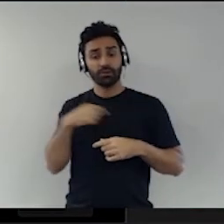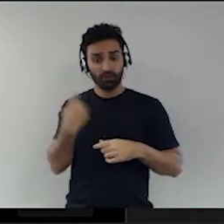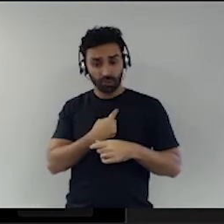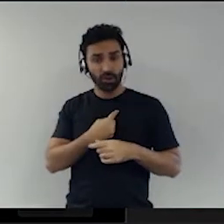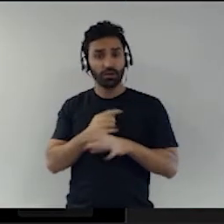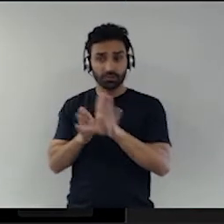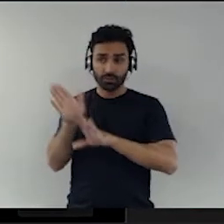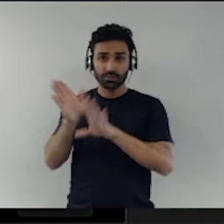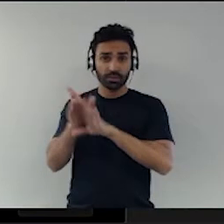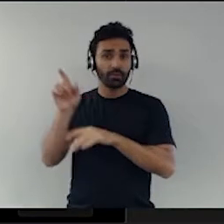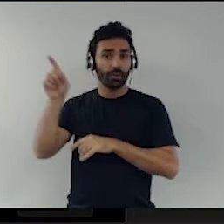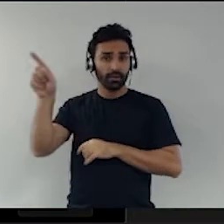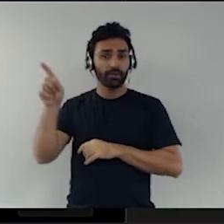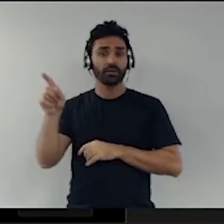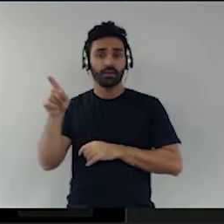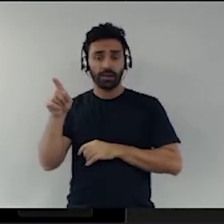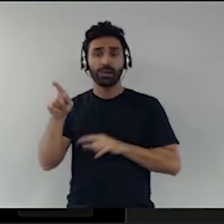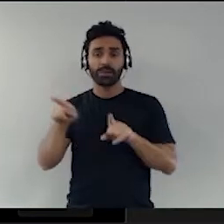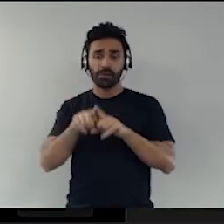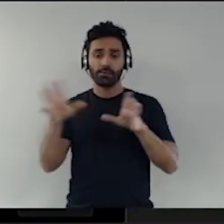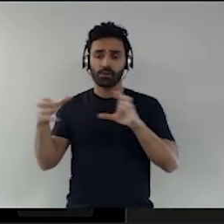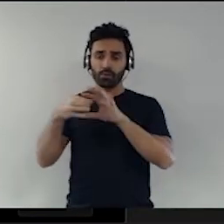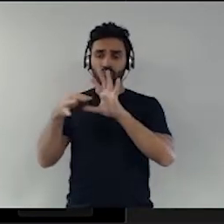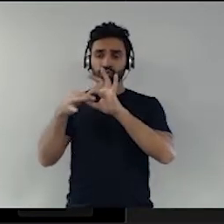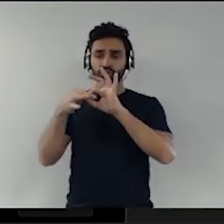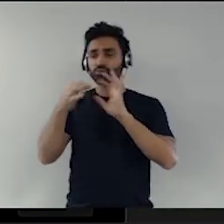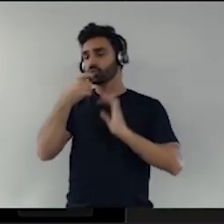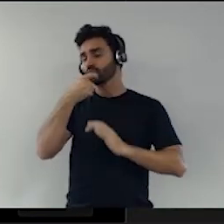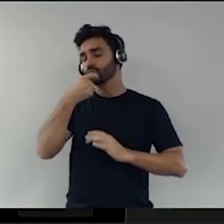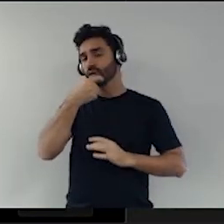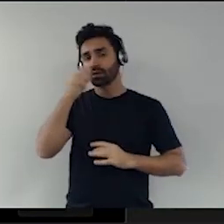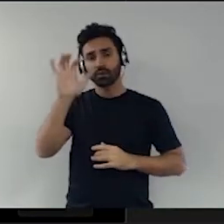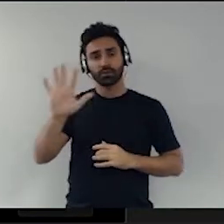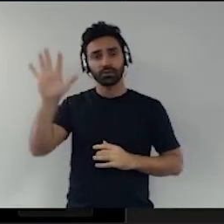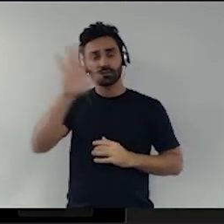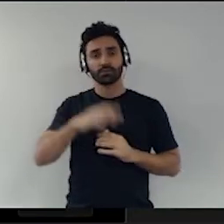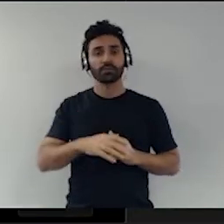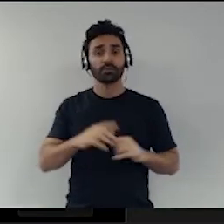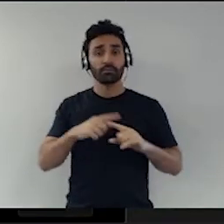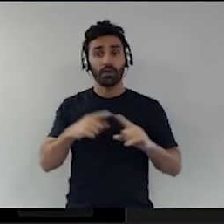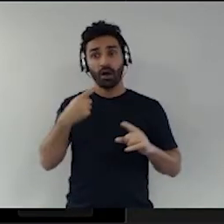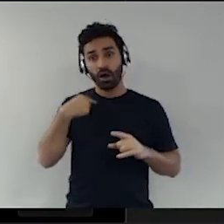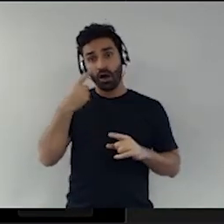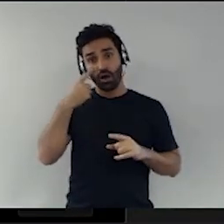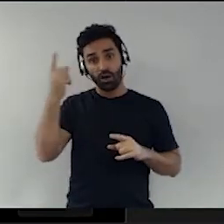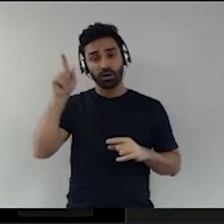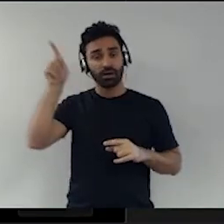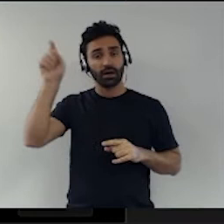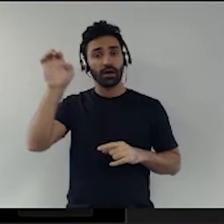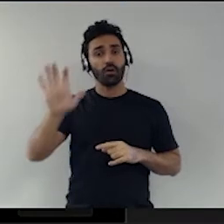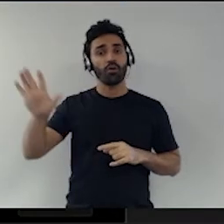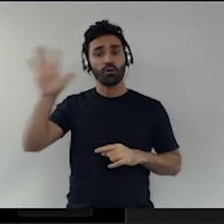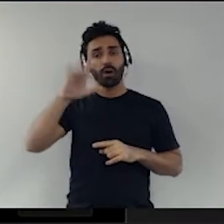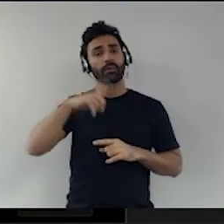pessoal da Espanha, em um consórcio com o Reino Unido, etc. E olha a linearidade da Europa.